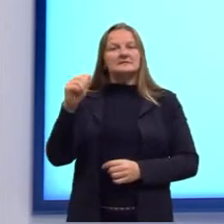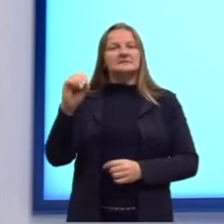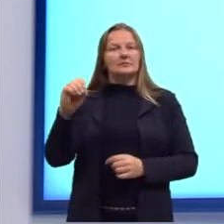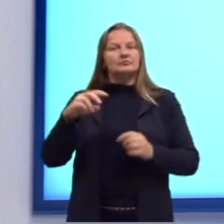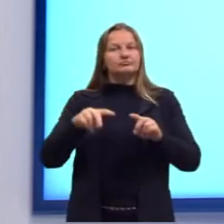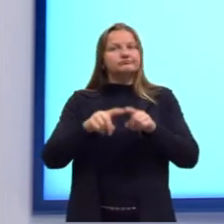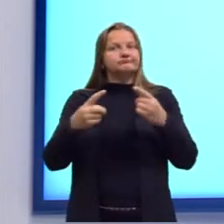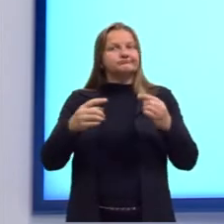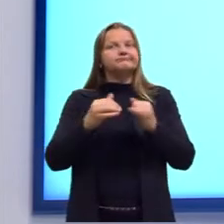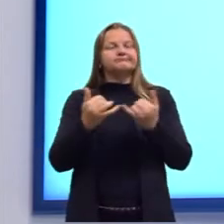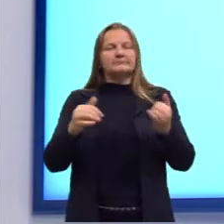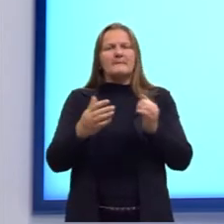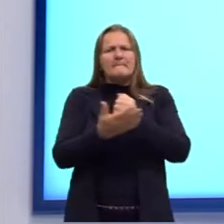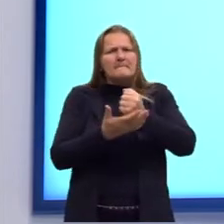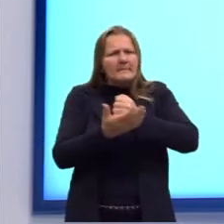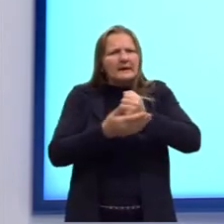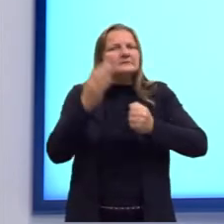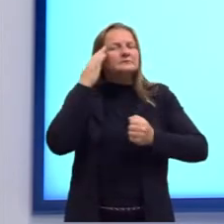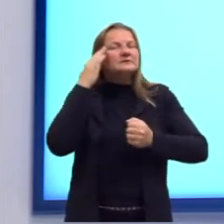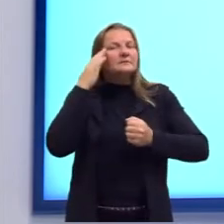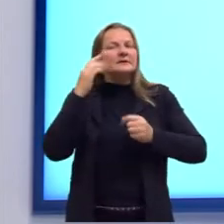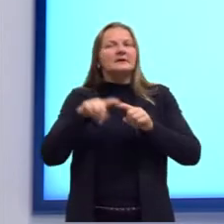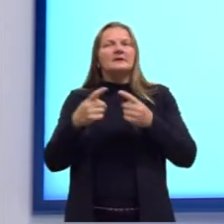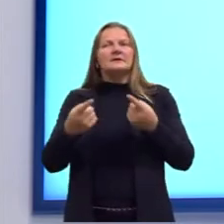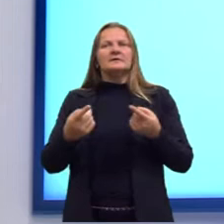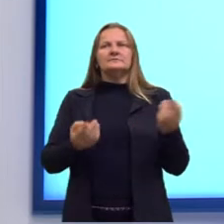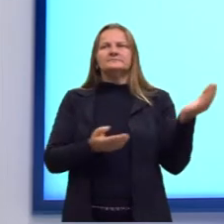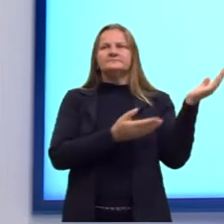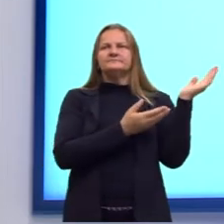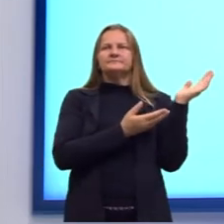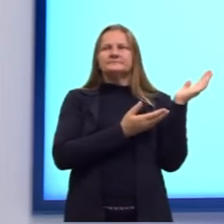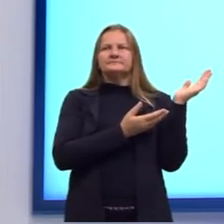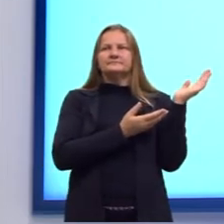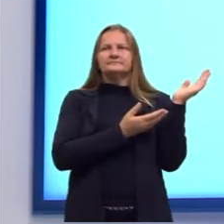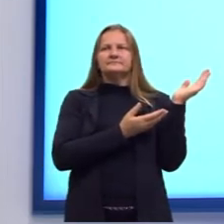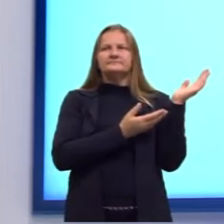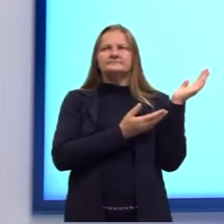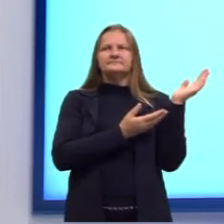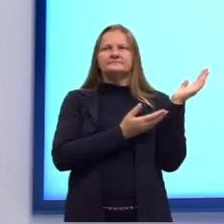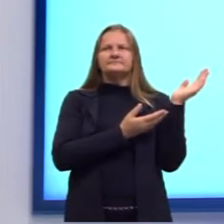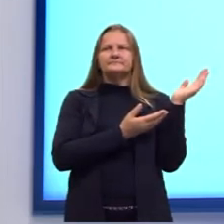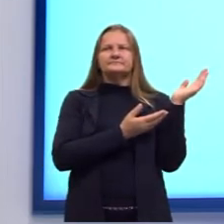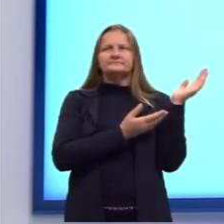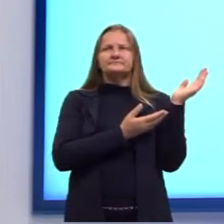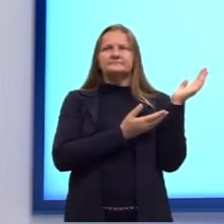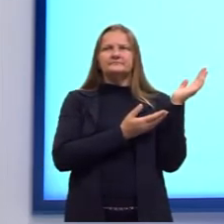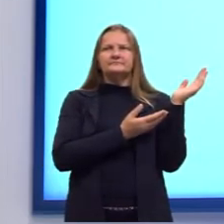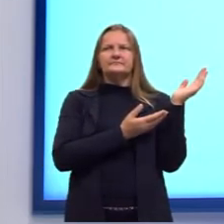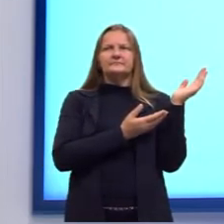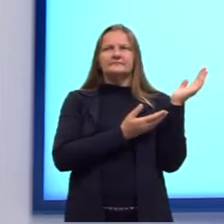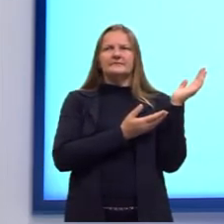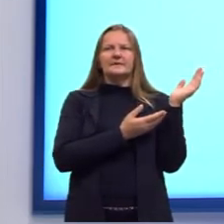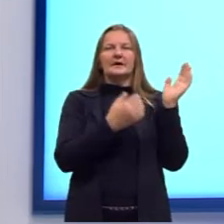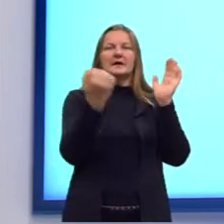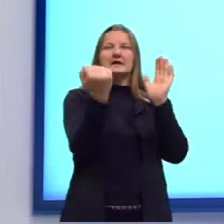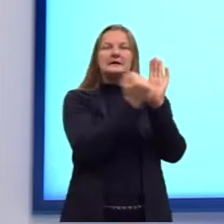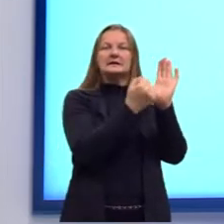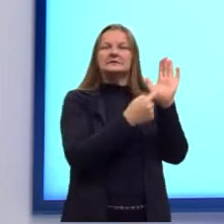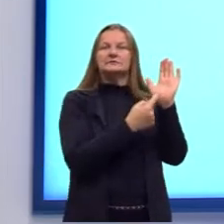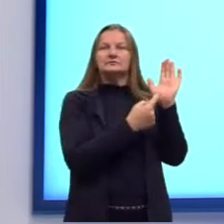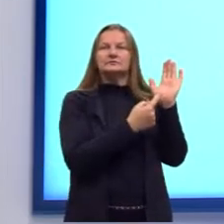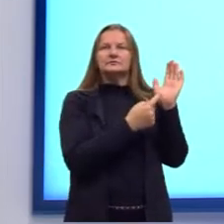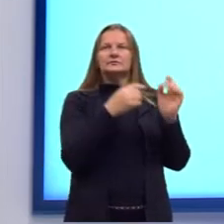e às vezes né aparece assim ó sem tá com esse sim o bolo aqui né com essa nomenclatura